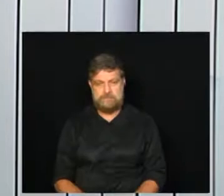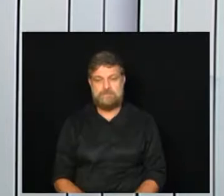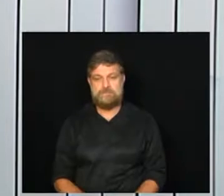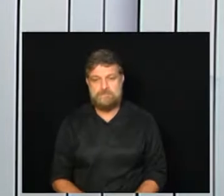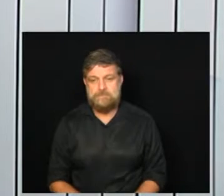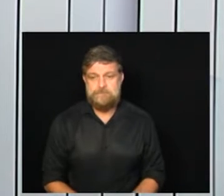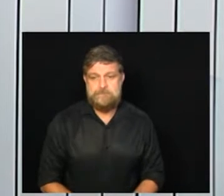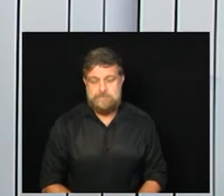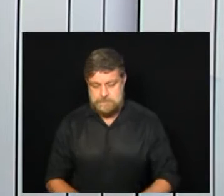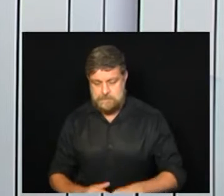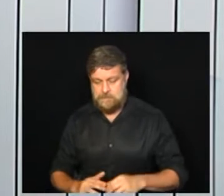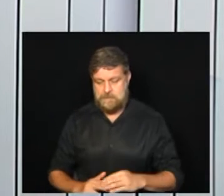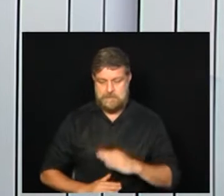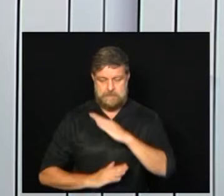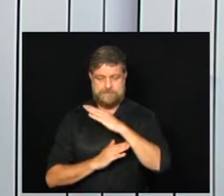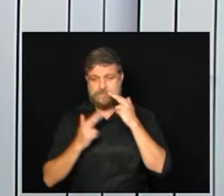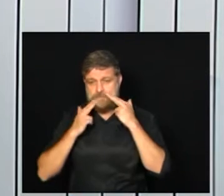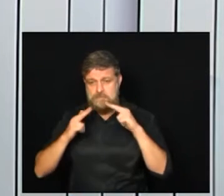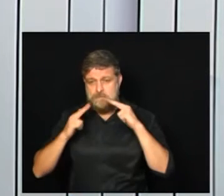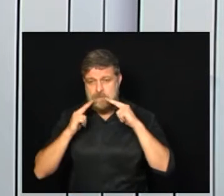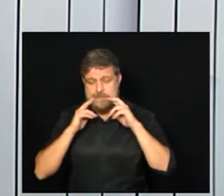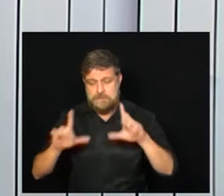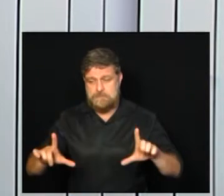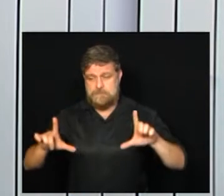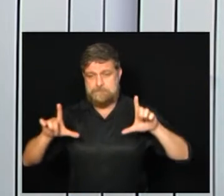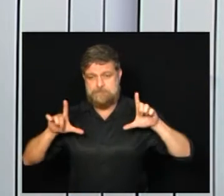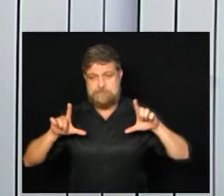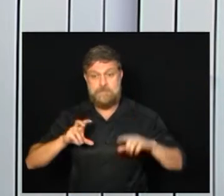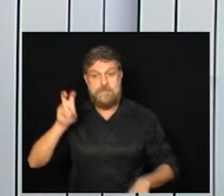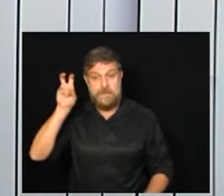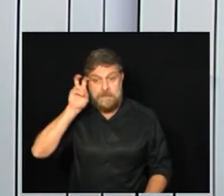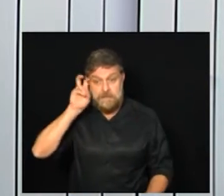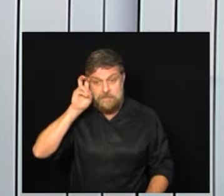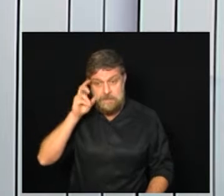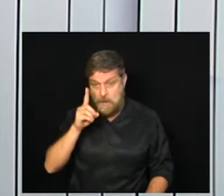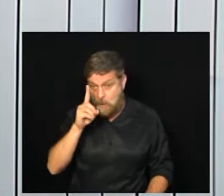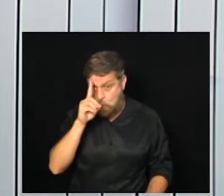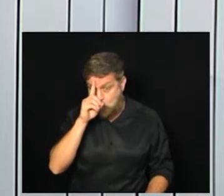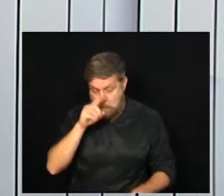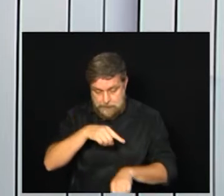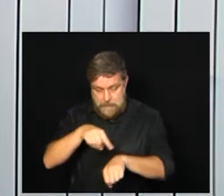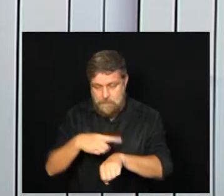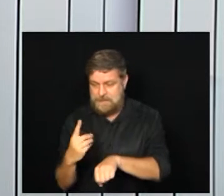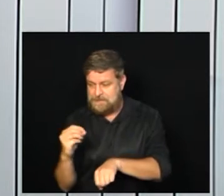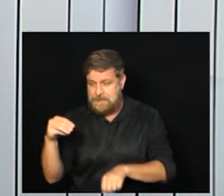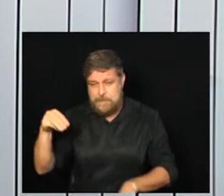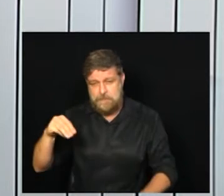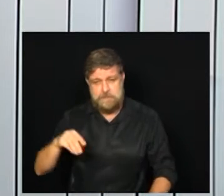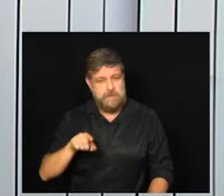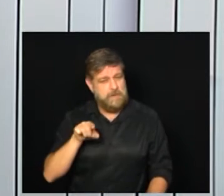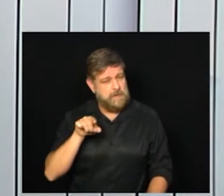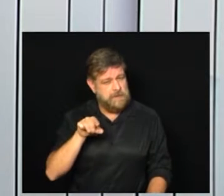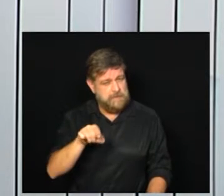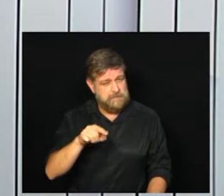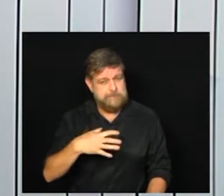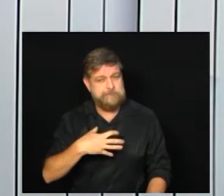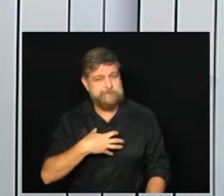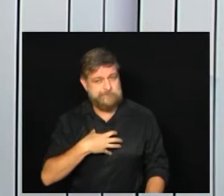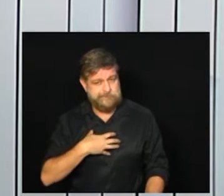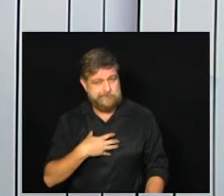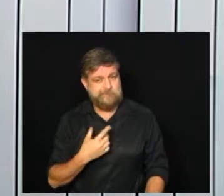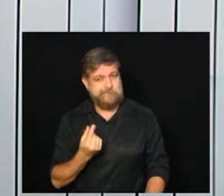Câmara Notícia de volta ao vivo nesta quinta-feira, 1h10 e com certeza você sentiu no